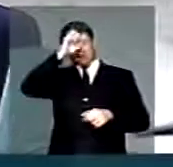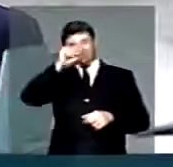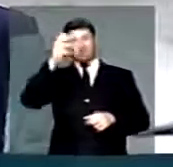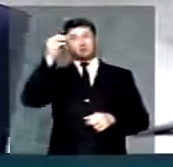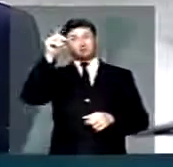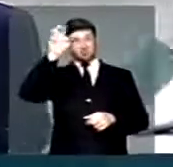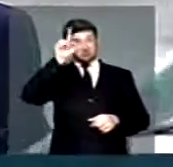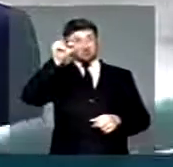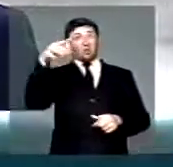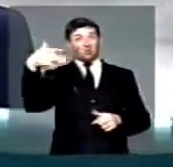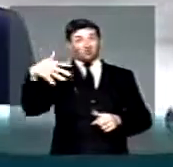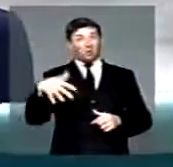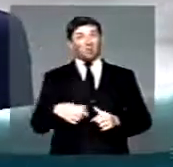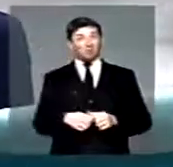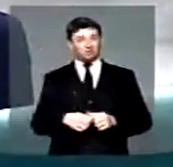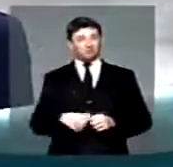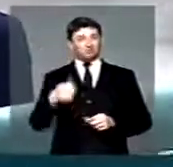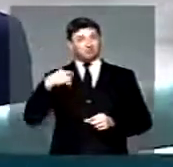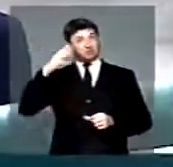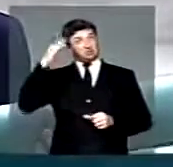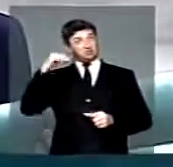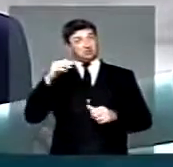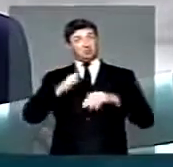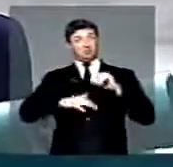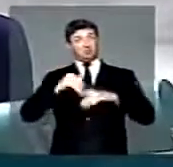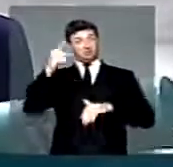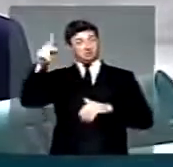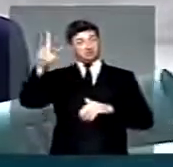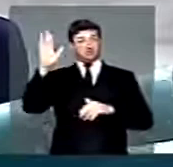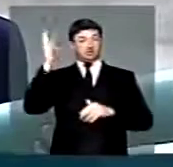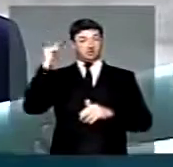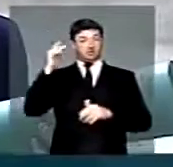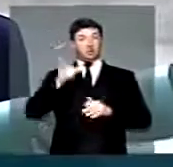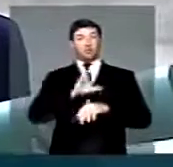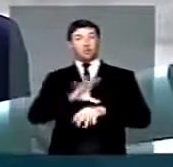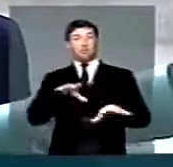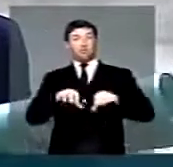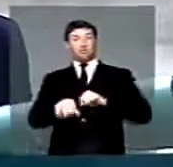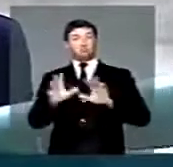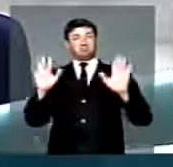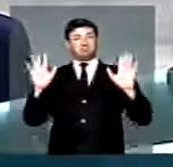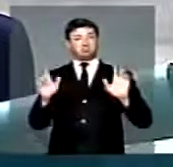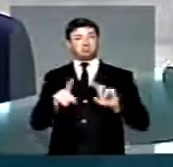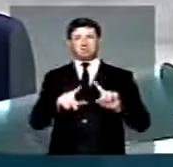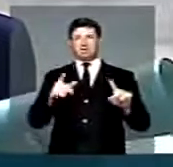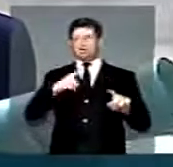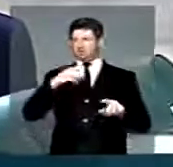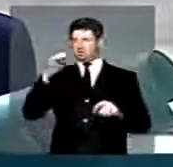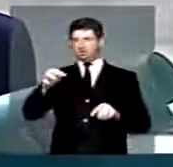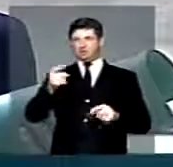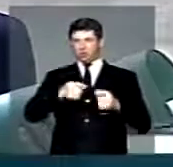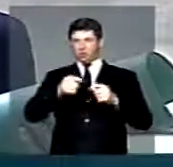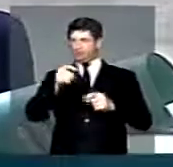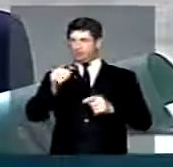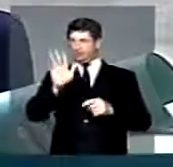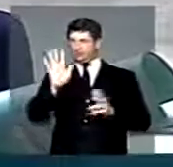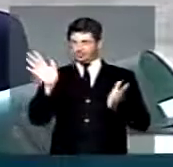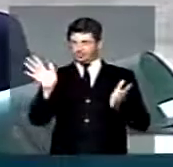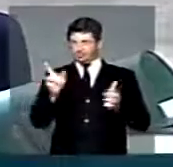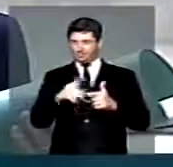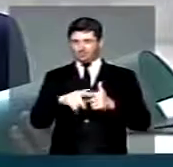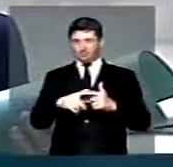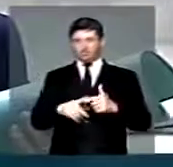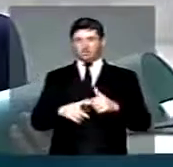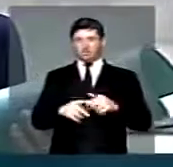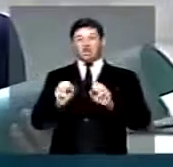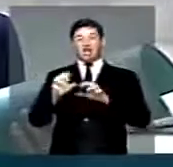Vossa Excelência. Eu não sei a profissão de Vossa Excelência, o curso que Vossa Excelência é formado, mas tenho certeza que é economista no mínimo, porque deu